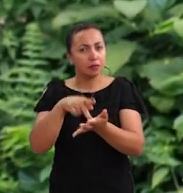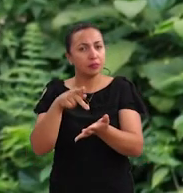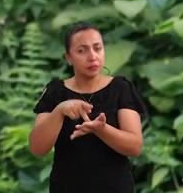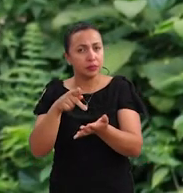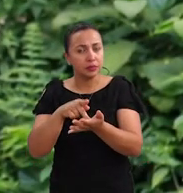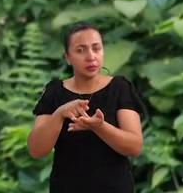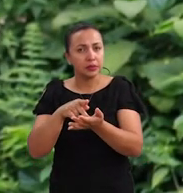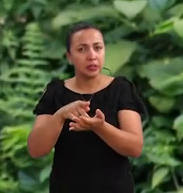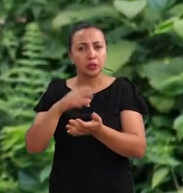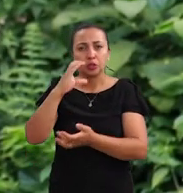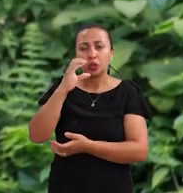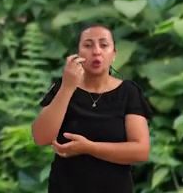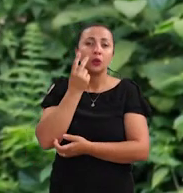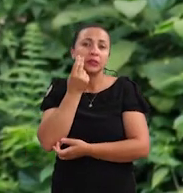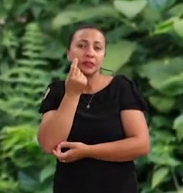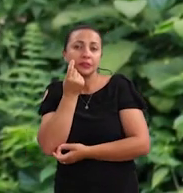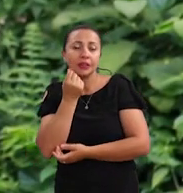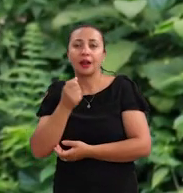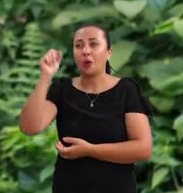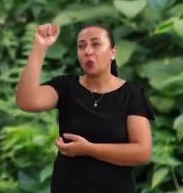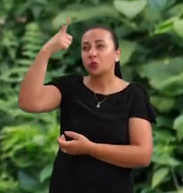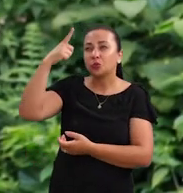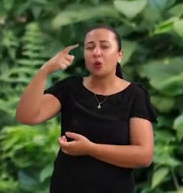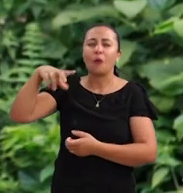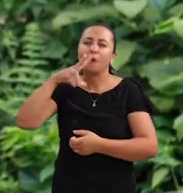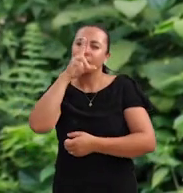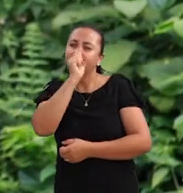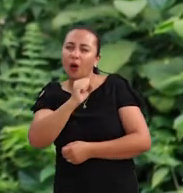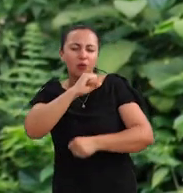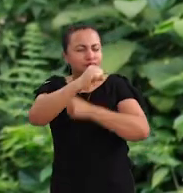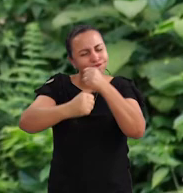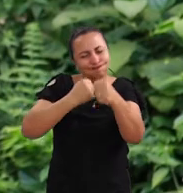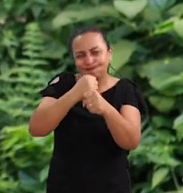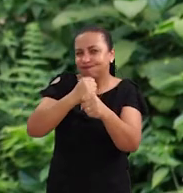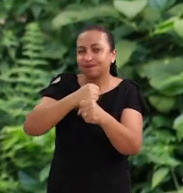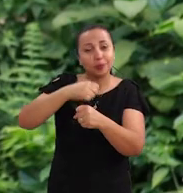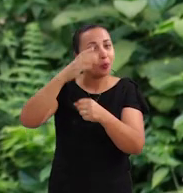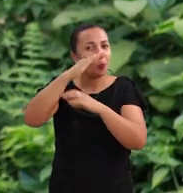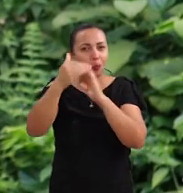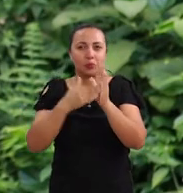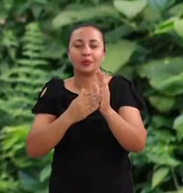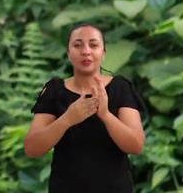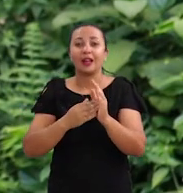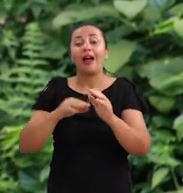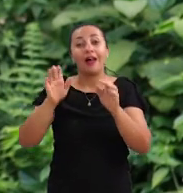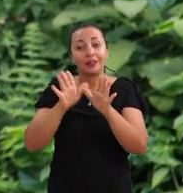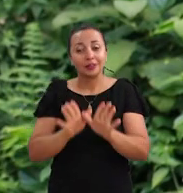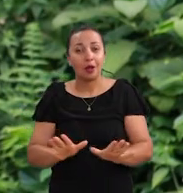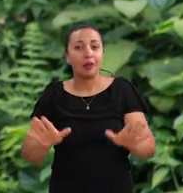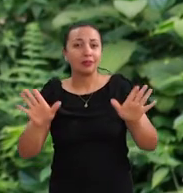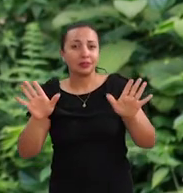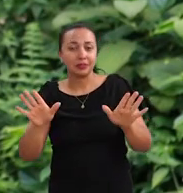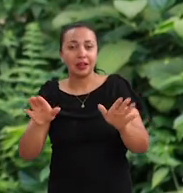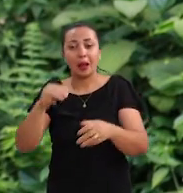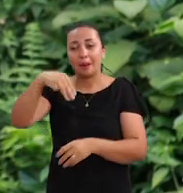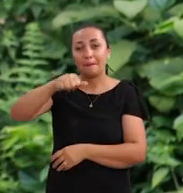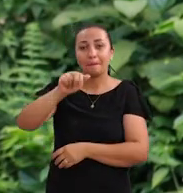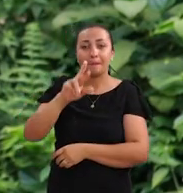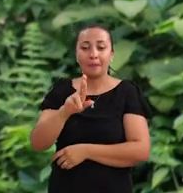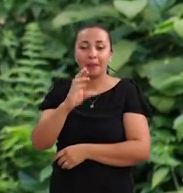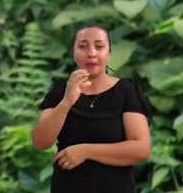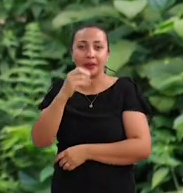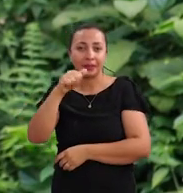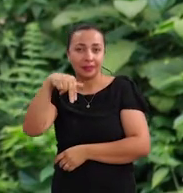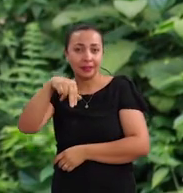É bem verdade que no Ceará o sol brilha forte o ano todo. Dessa forma, pesquisadores do Instituto Federal do campus de